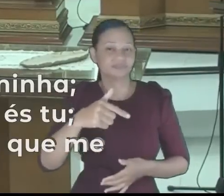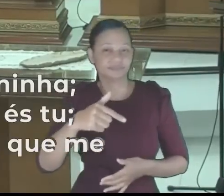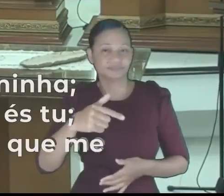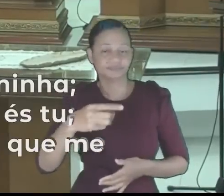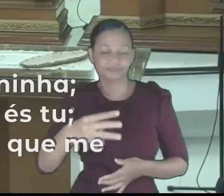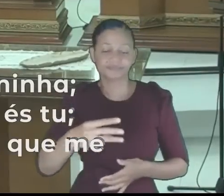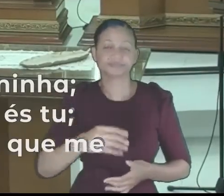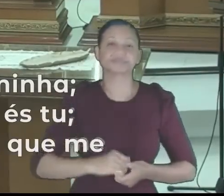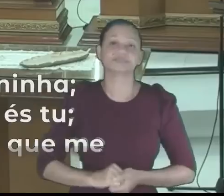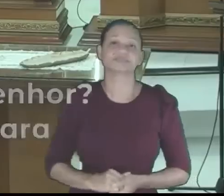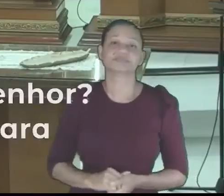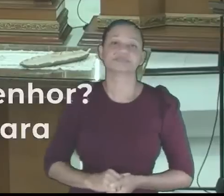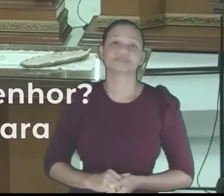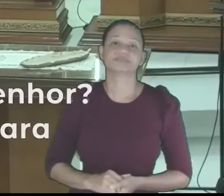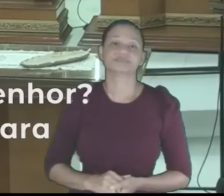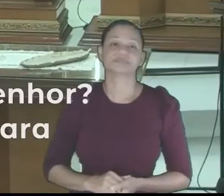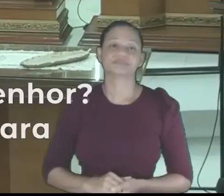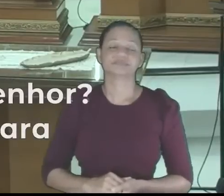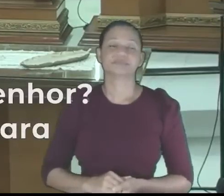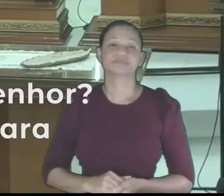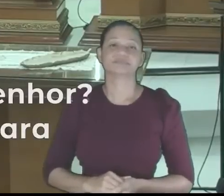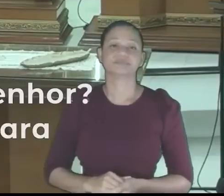44, 23.